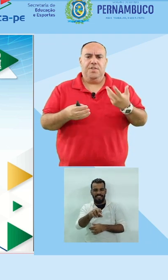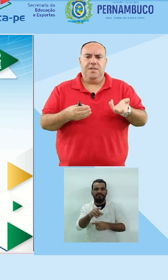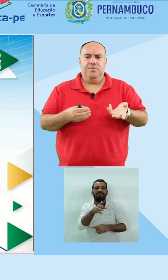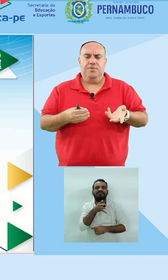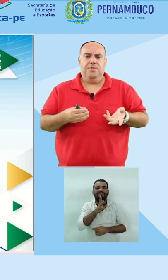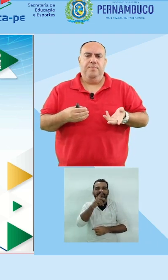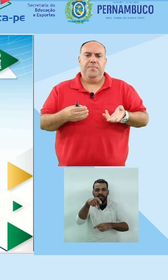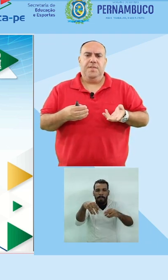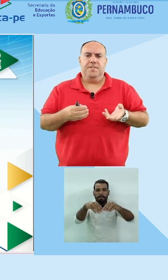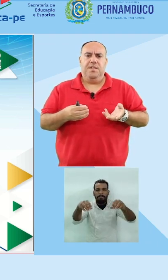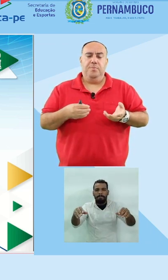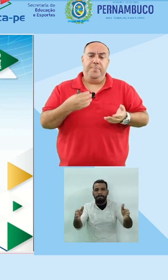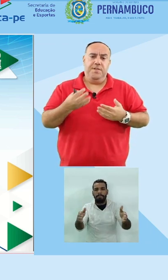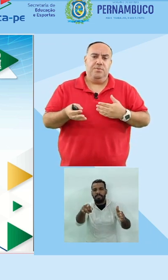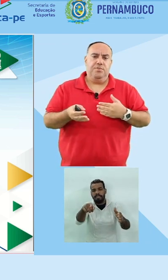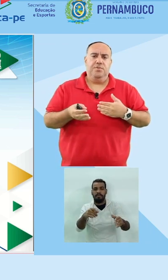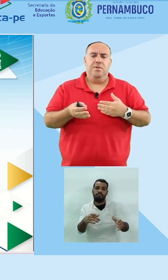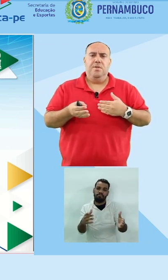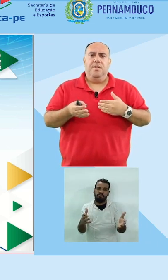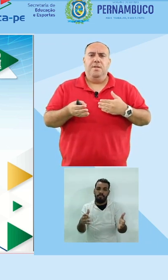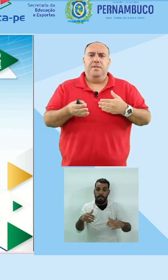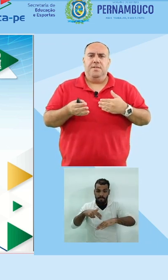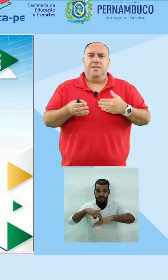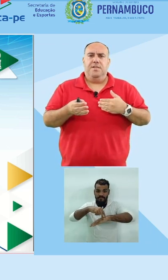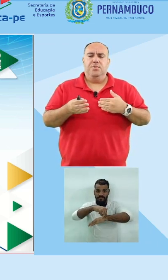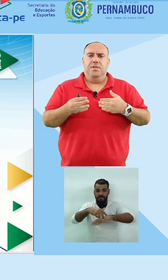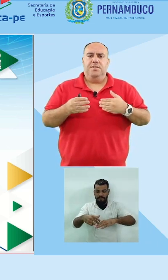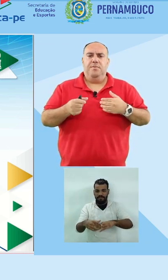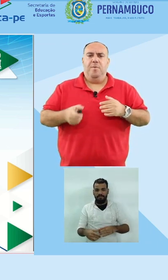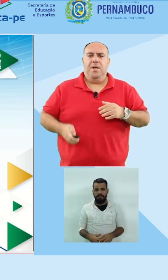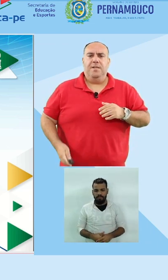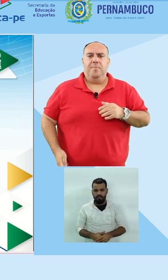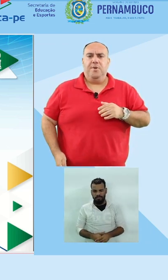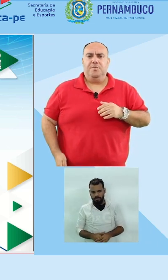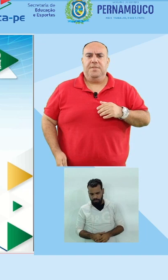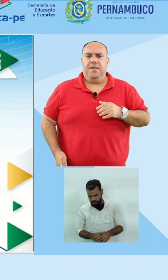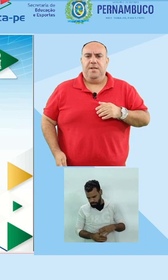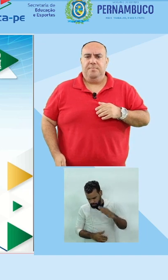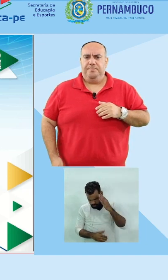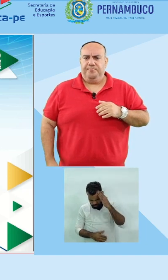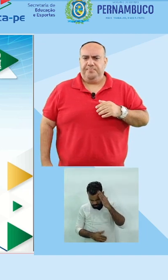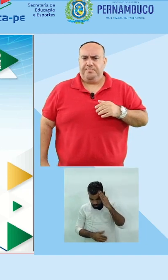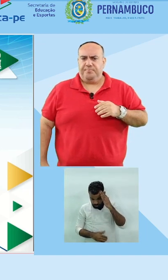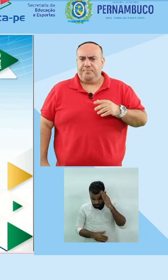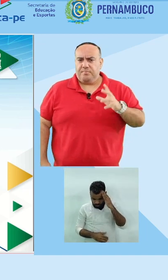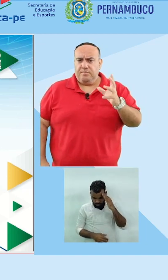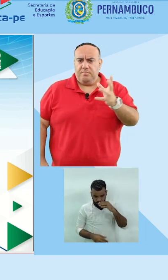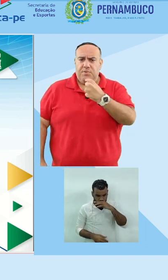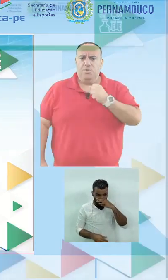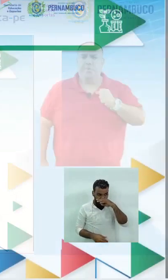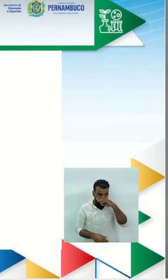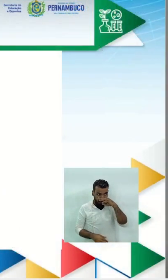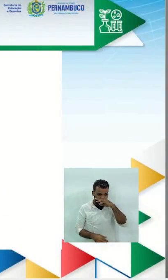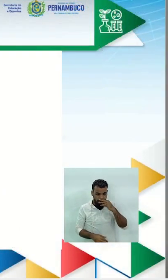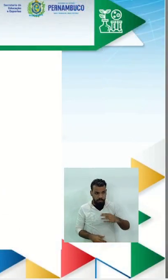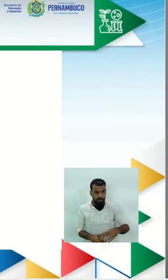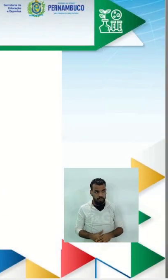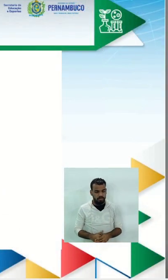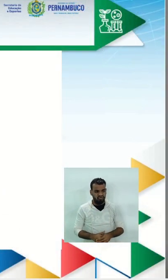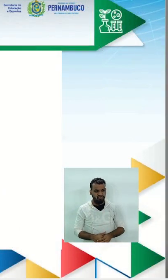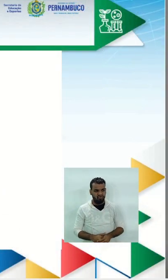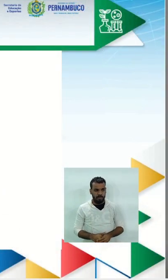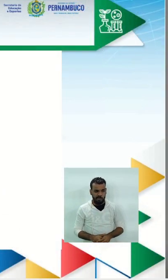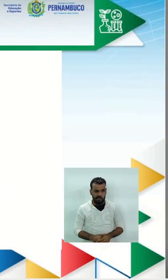fabricação de estátuas, tá certo? Pisos, tá certo, estudante? Vamos lá, na próxima tela. Os minerais, vocês